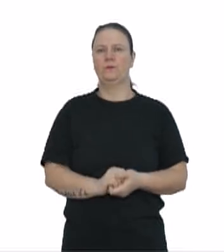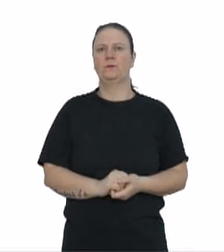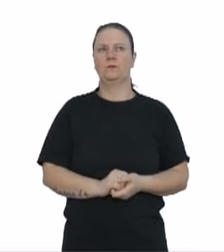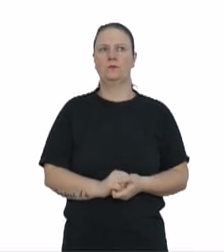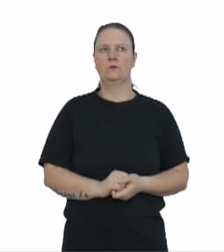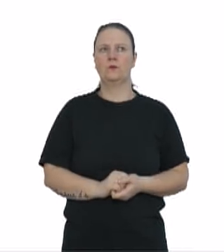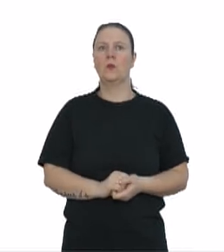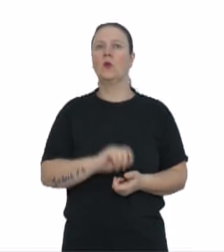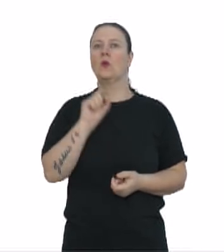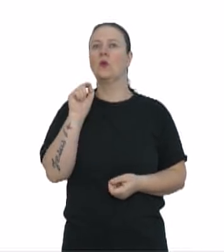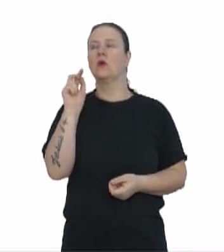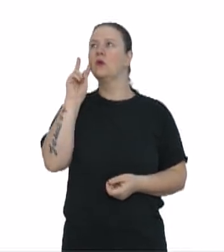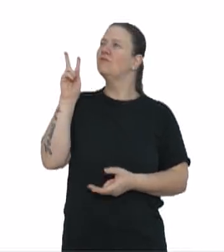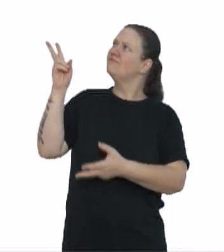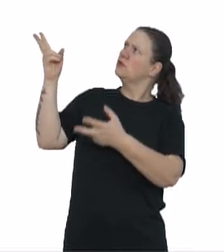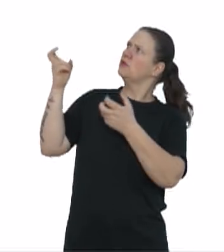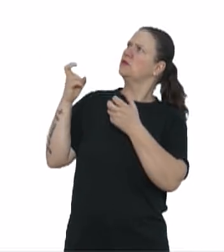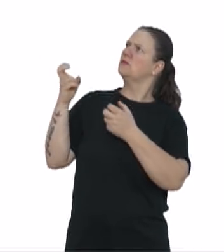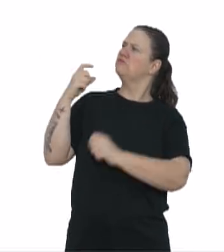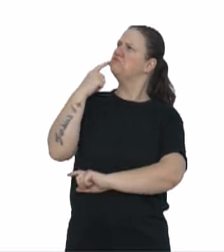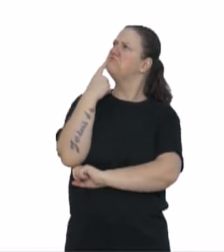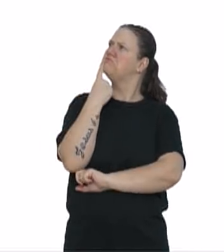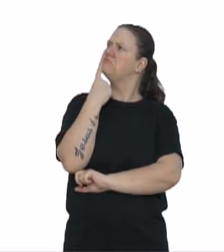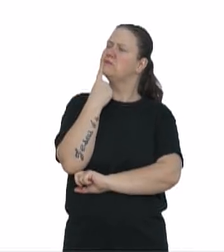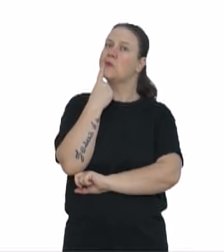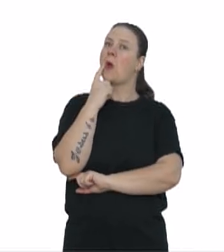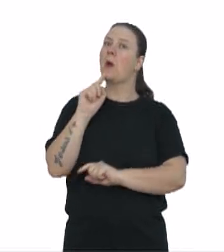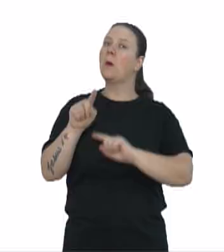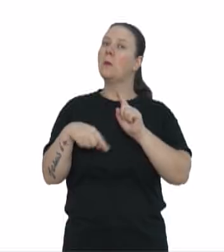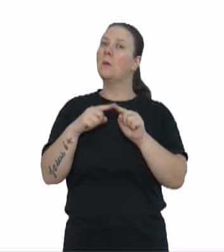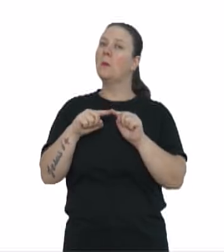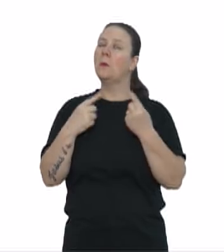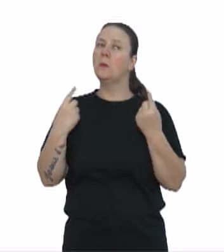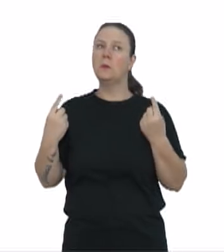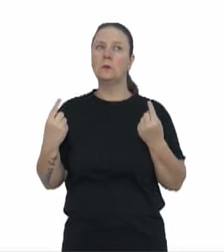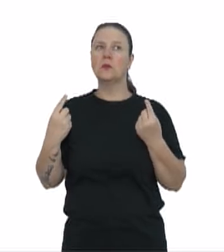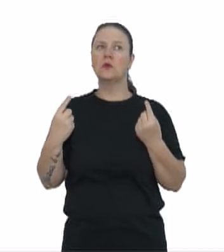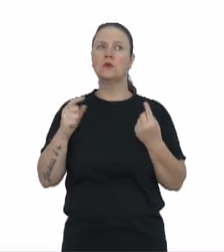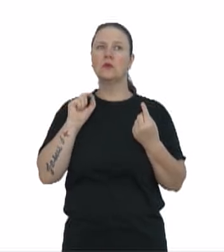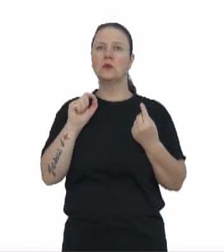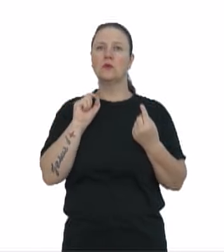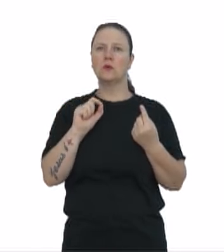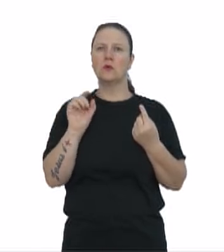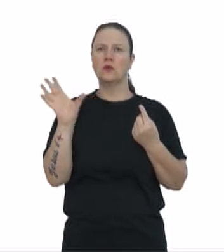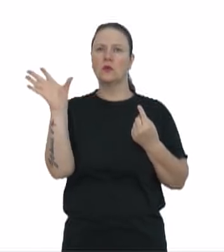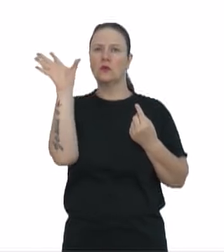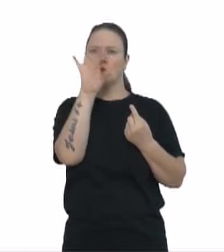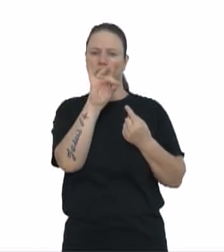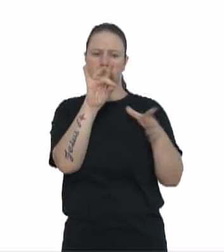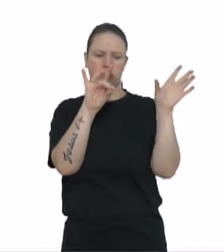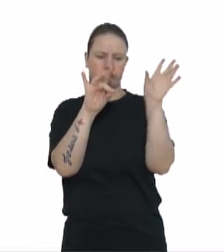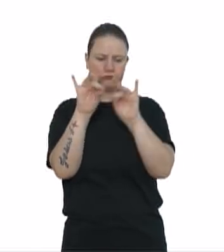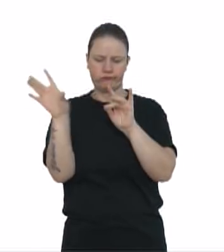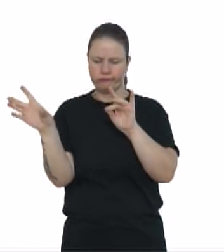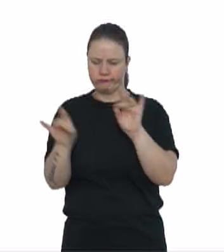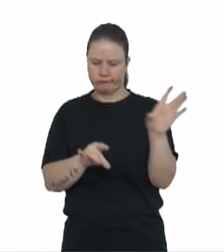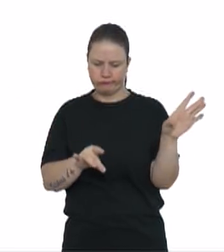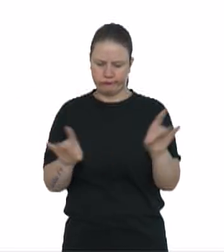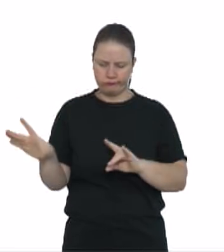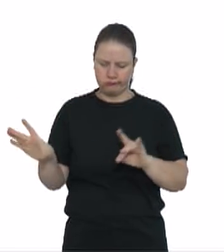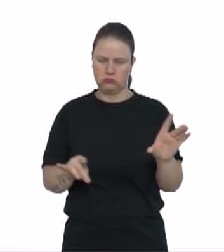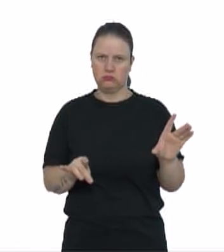Então, a princípio a gente olha, parece um elemento só, mas a gente vai reparando, se trata de uma colagem tridimensional mesmo.